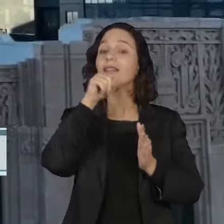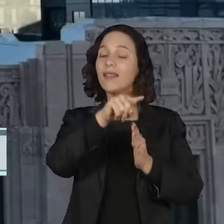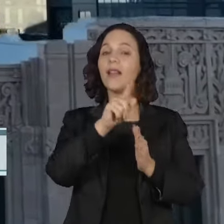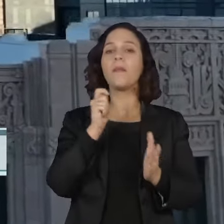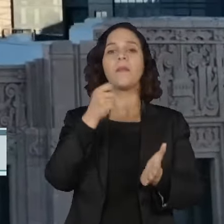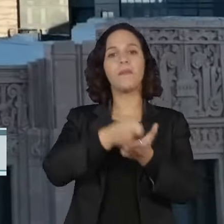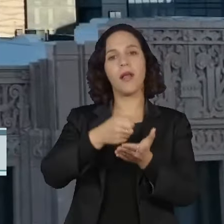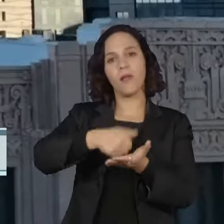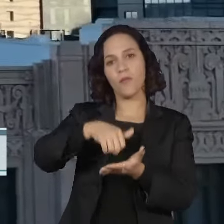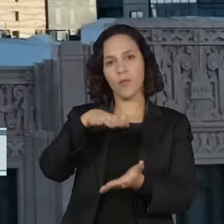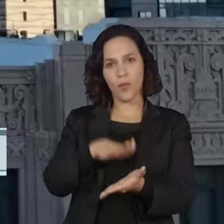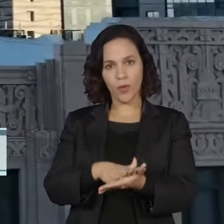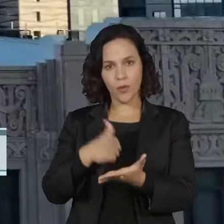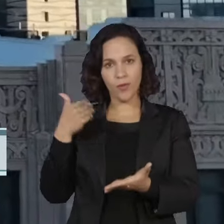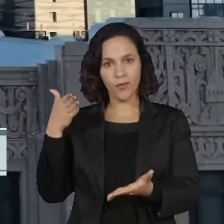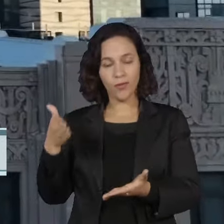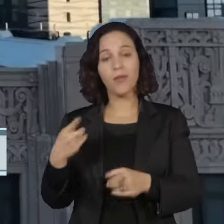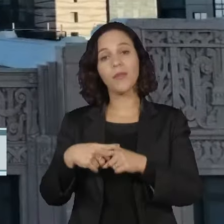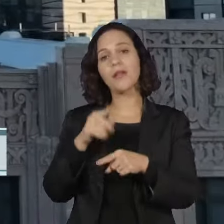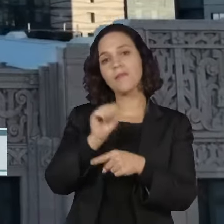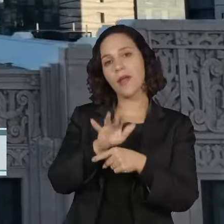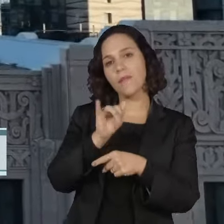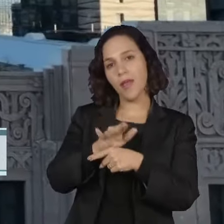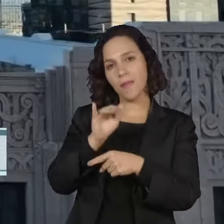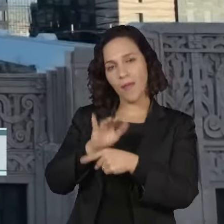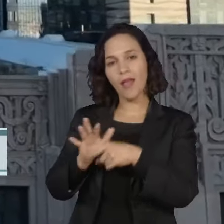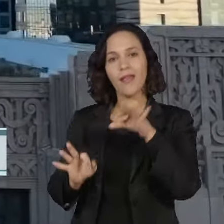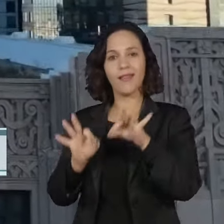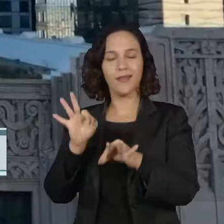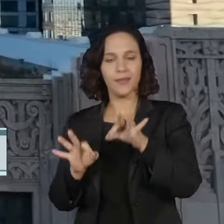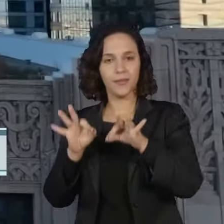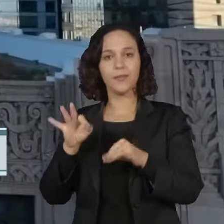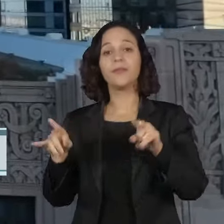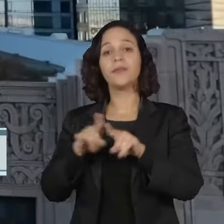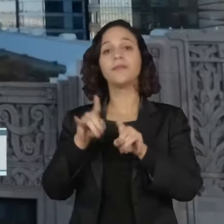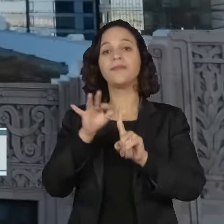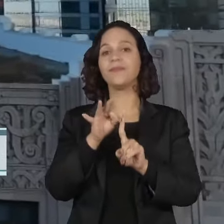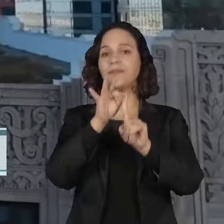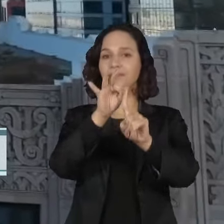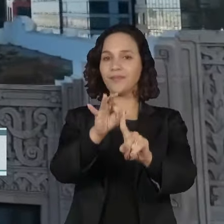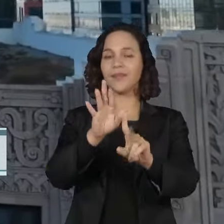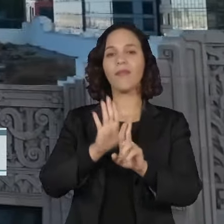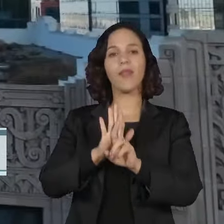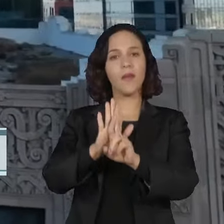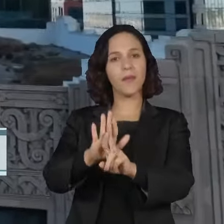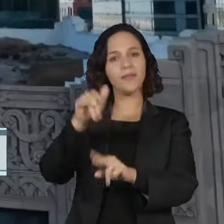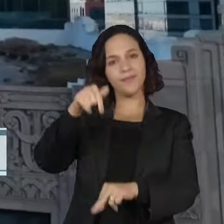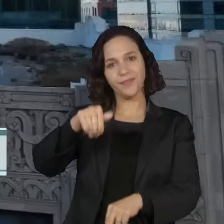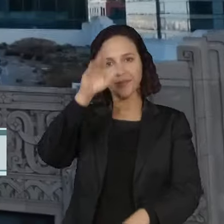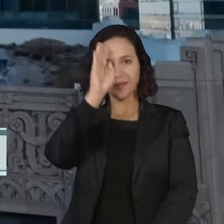pague as multas determinadas por descumprimento de ordem judicial e indique representante legal no país. Isso.